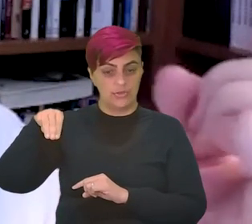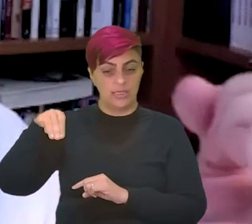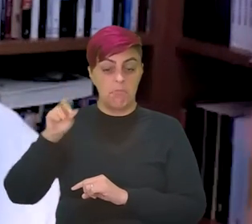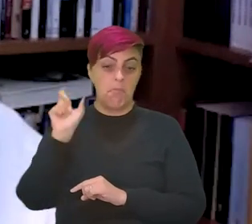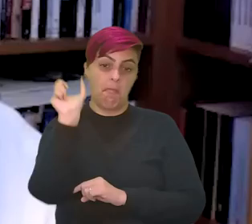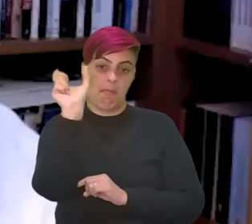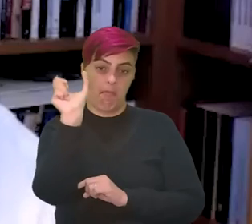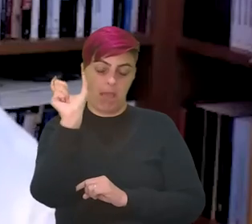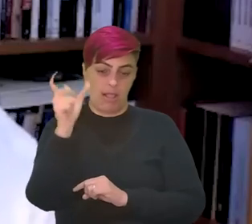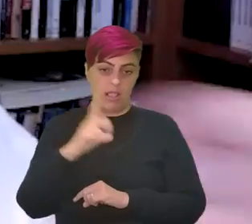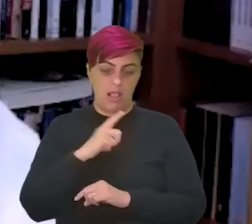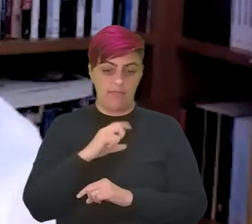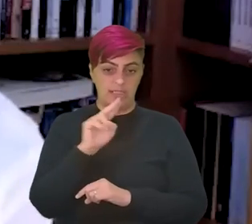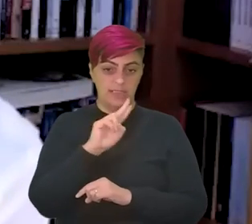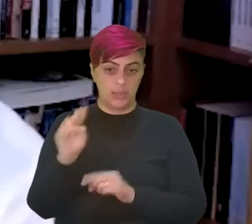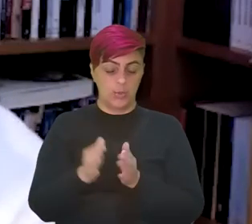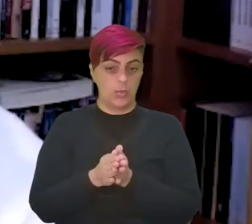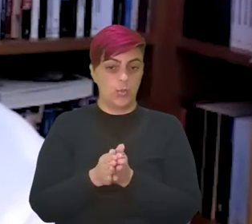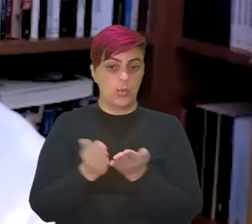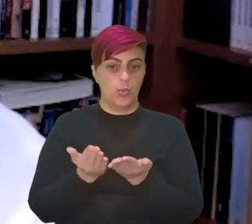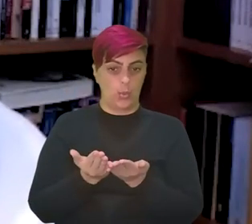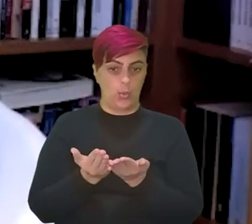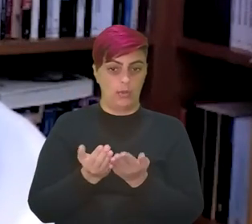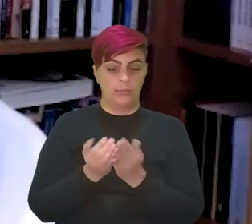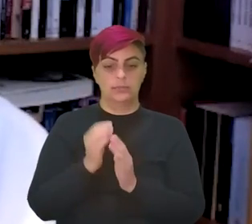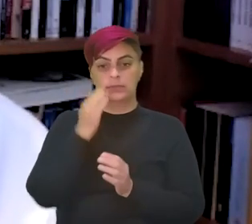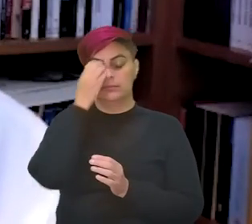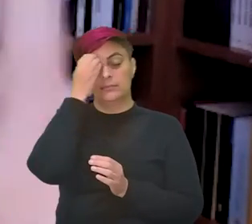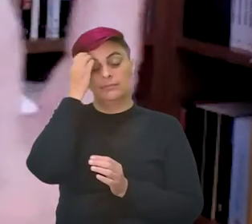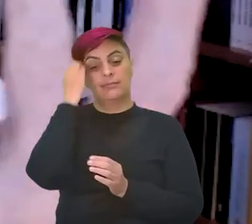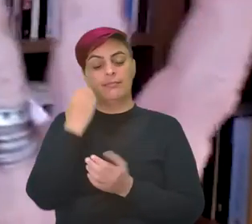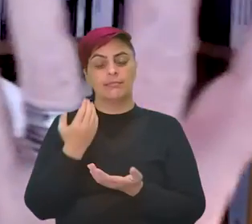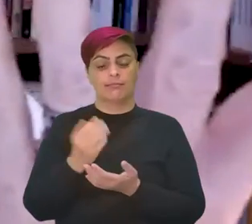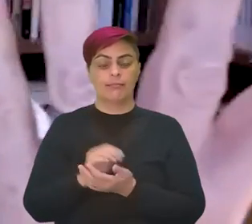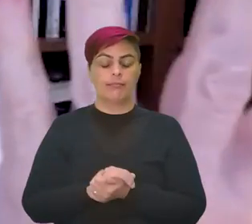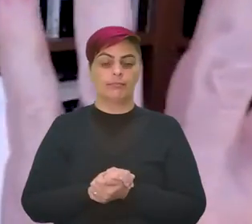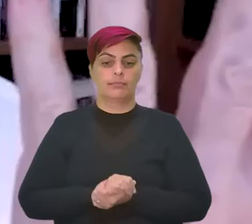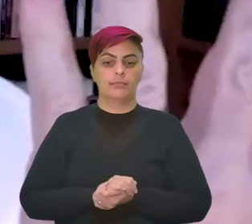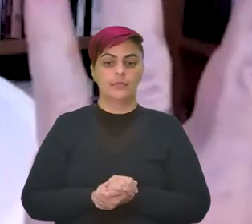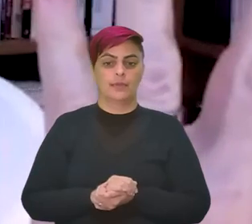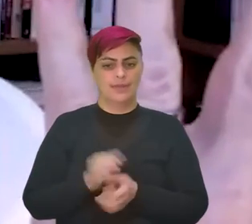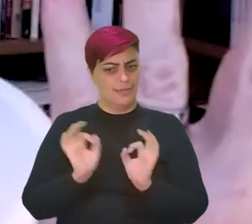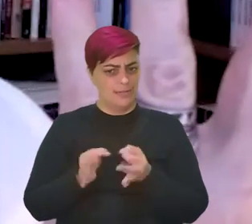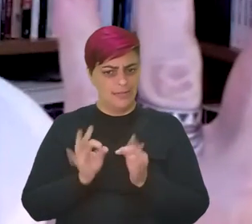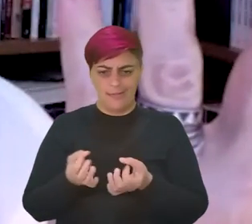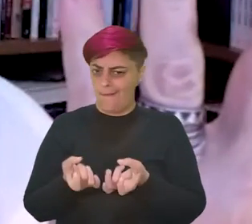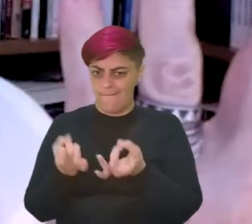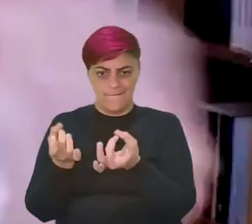a vida sexual, né, dos selvagens. É, isso deve ter vendido.